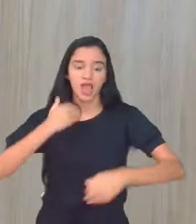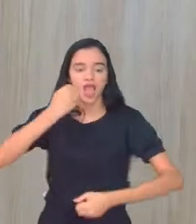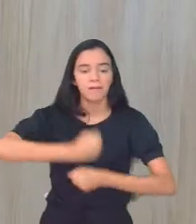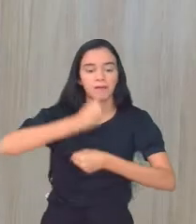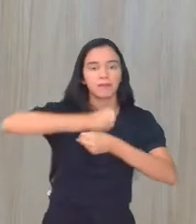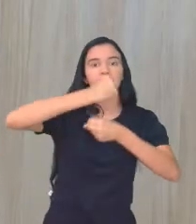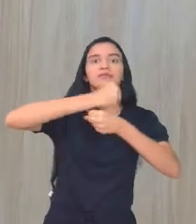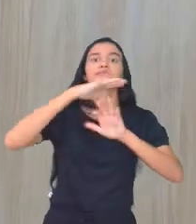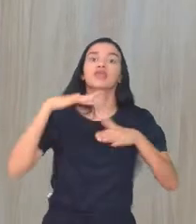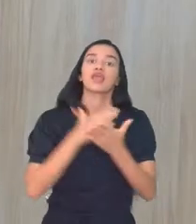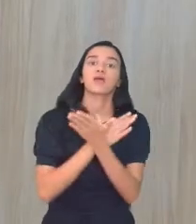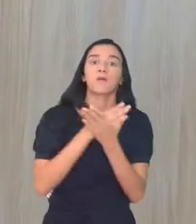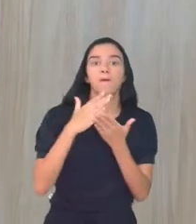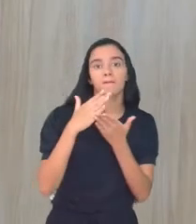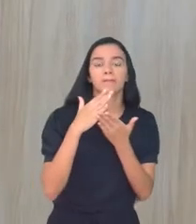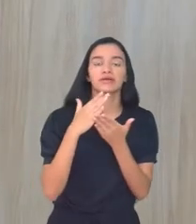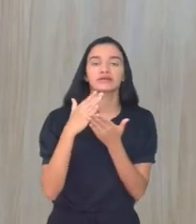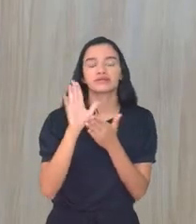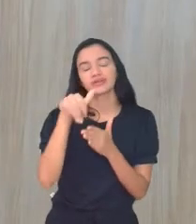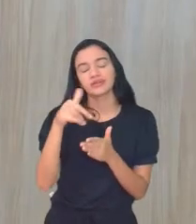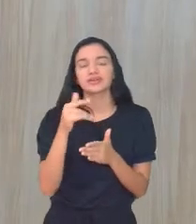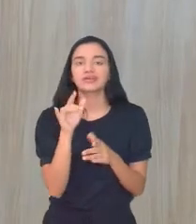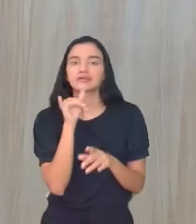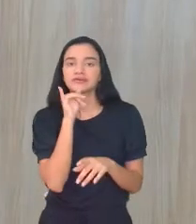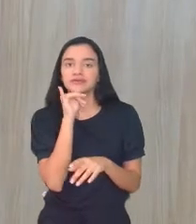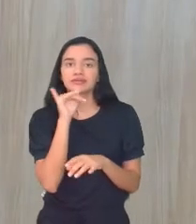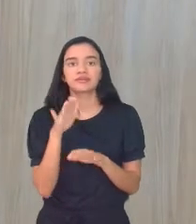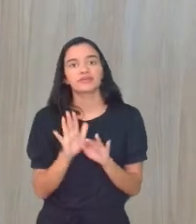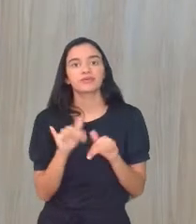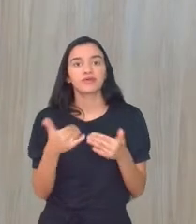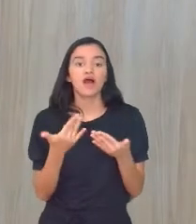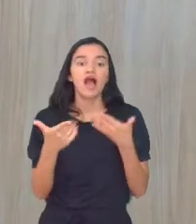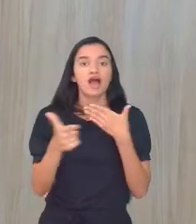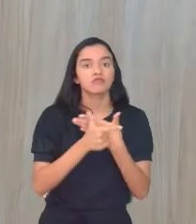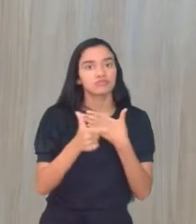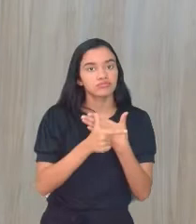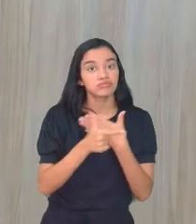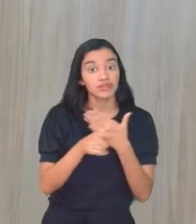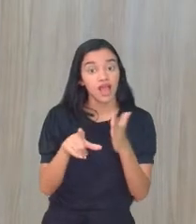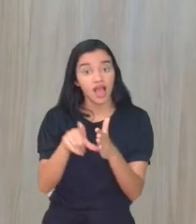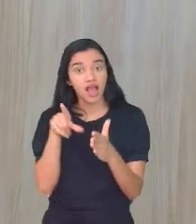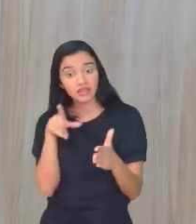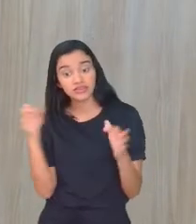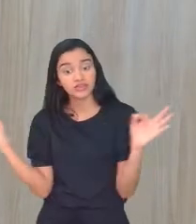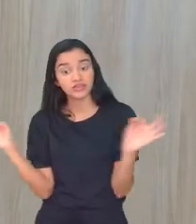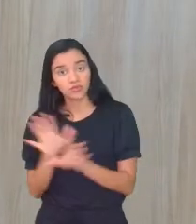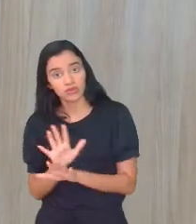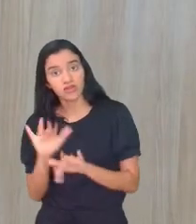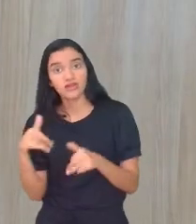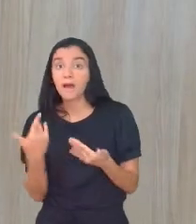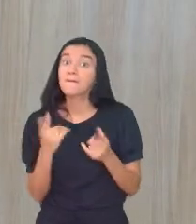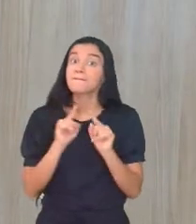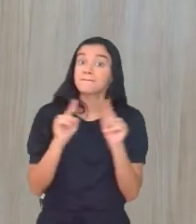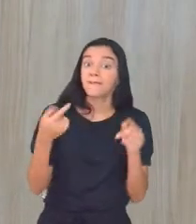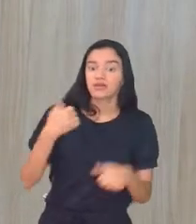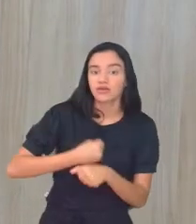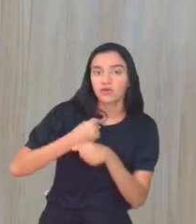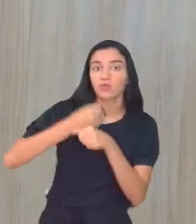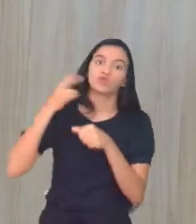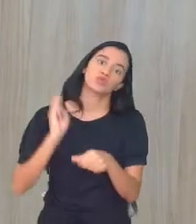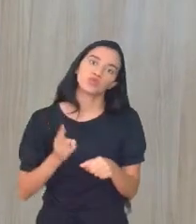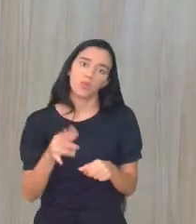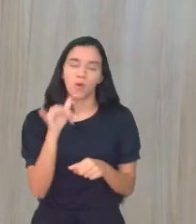construídos, eles começam a ser a funcionar, mas a construção continua.